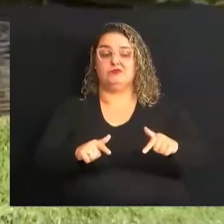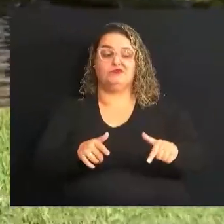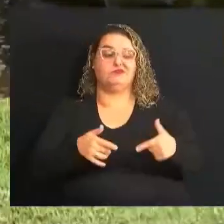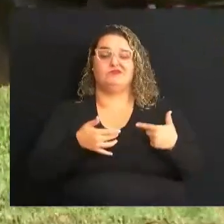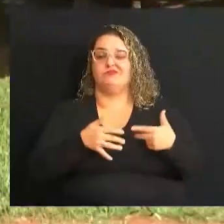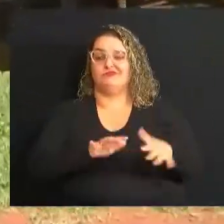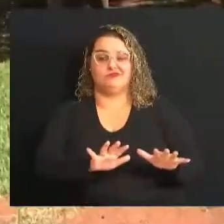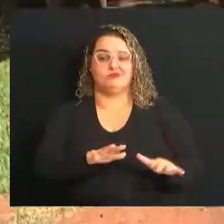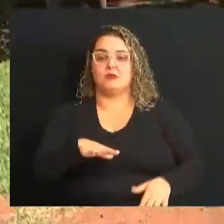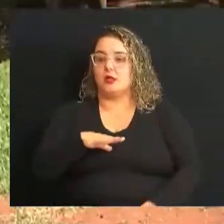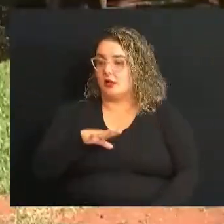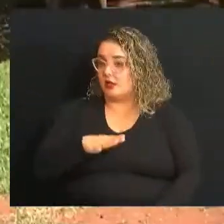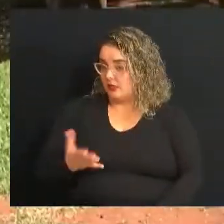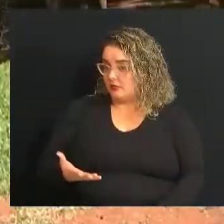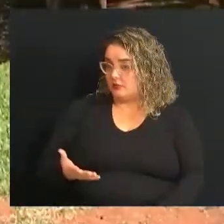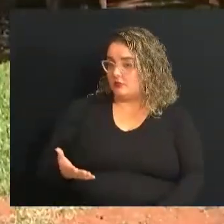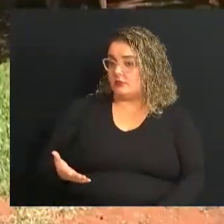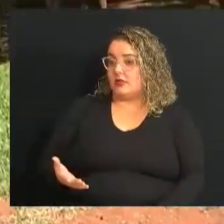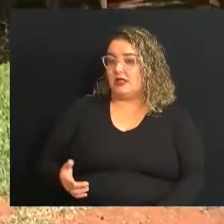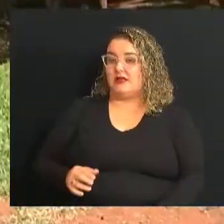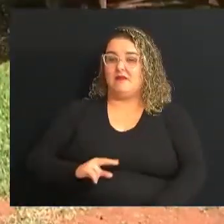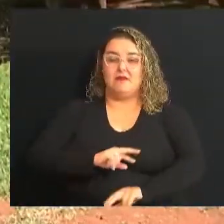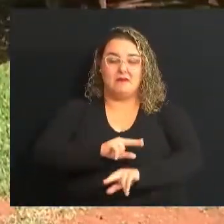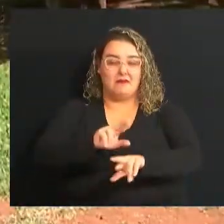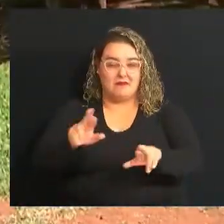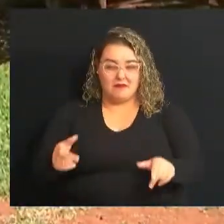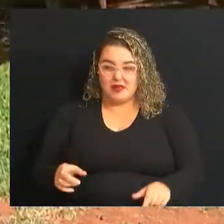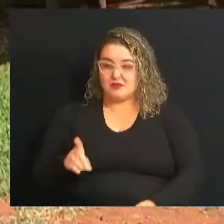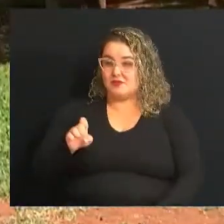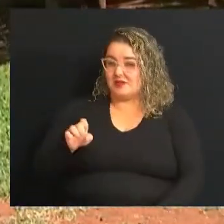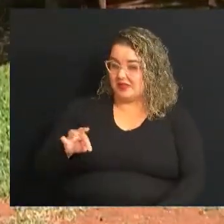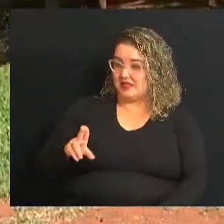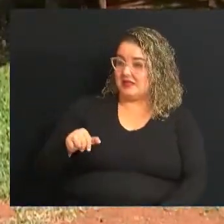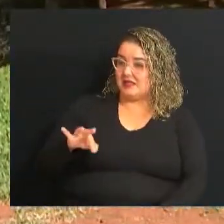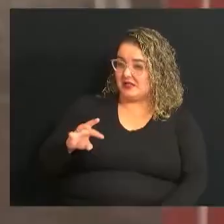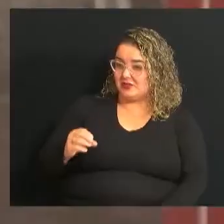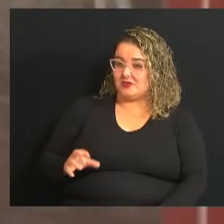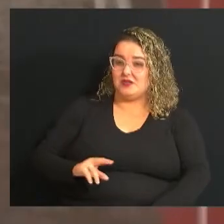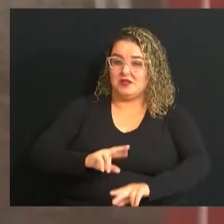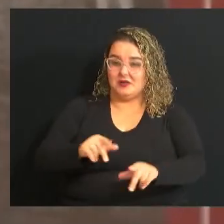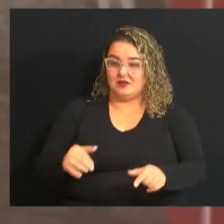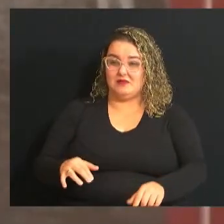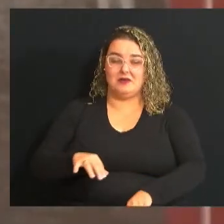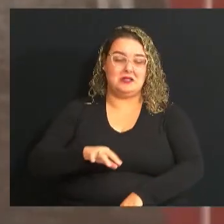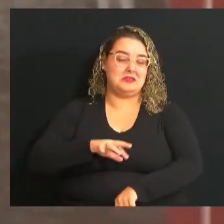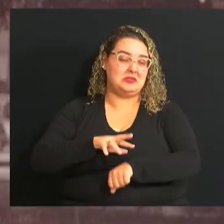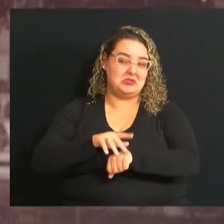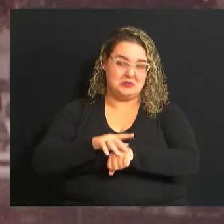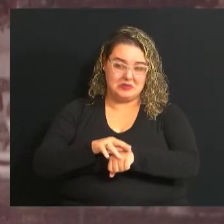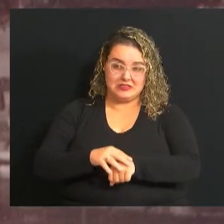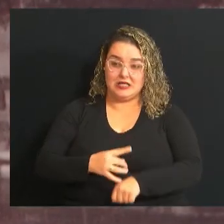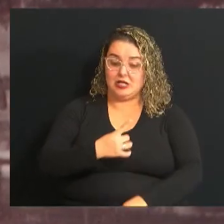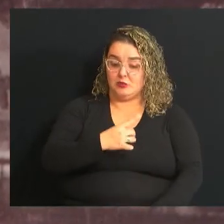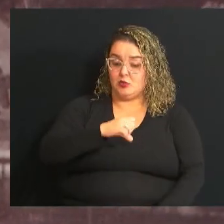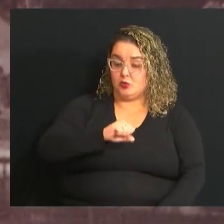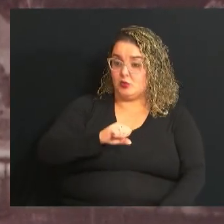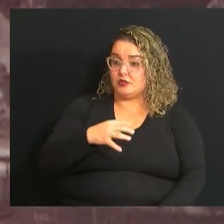Estas, então, foram as notícias do Legislativo aqui de Campinas. E amanhã, olha só, tem muito mais, viu? E hoje, na